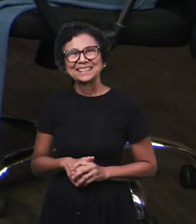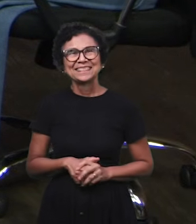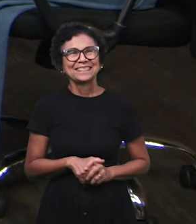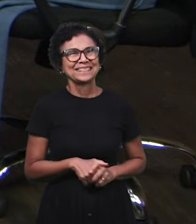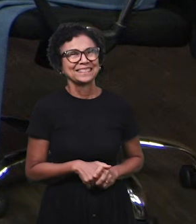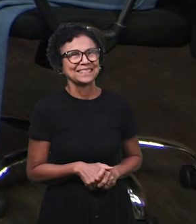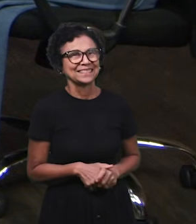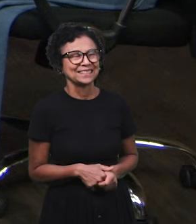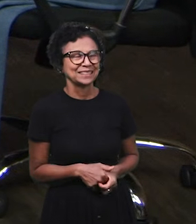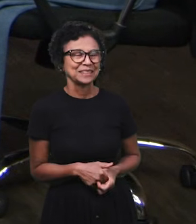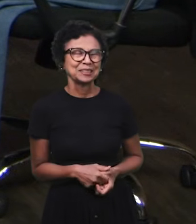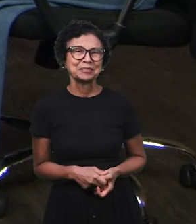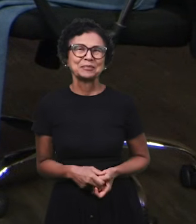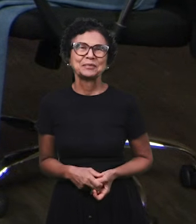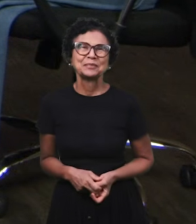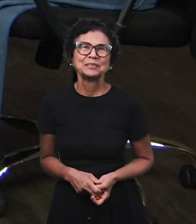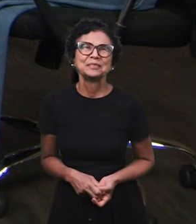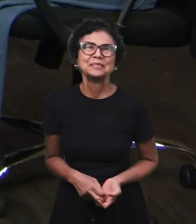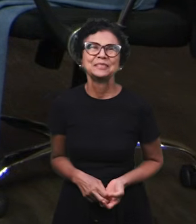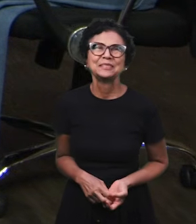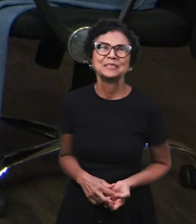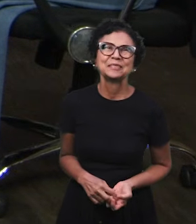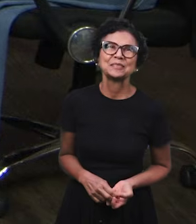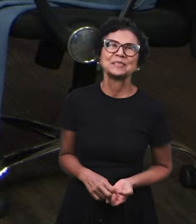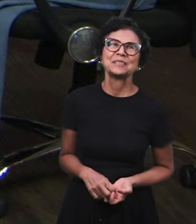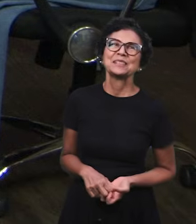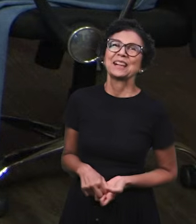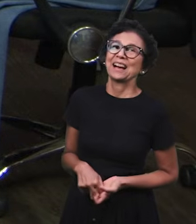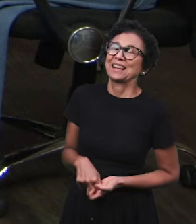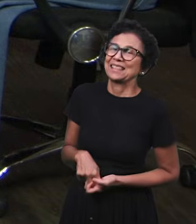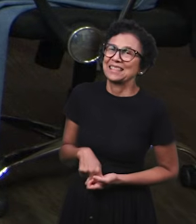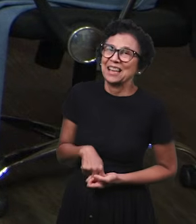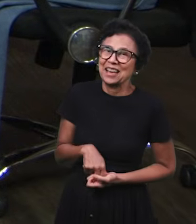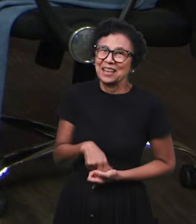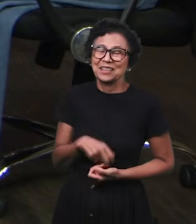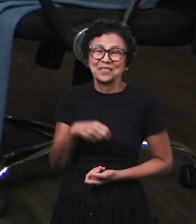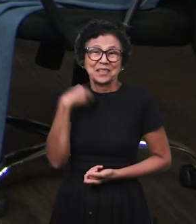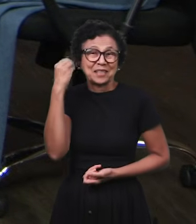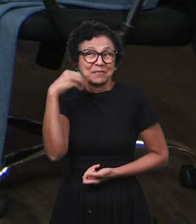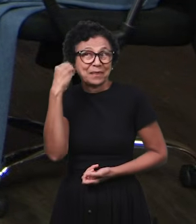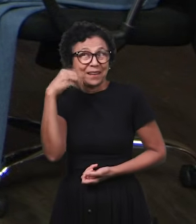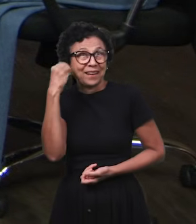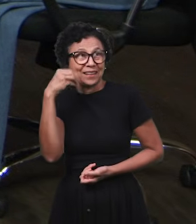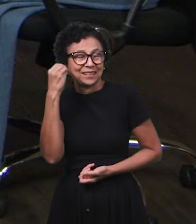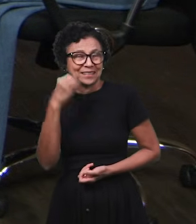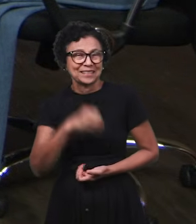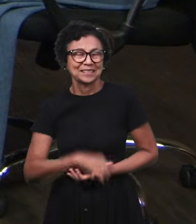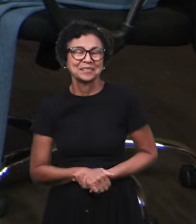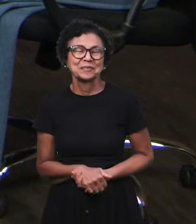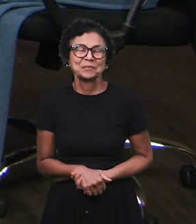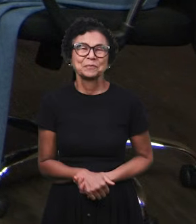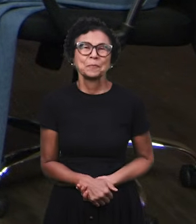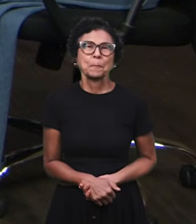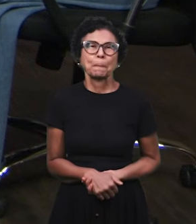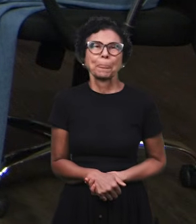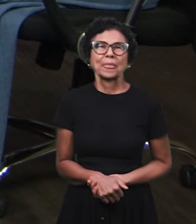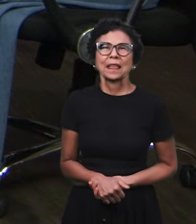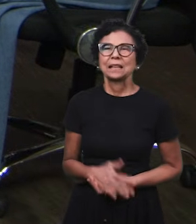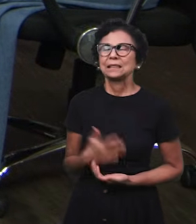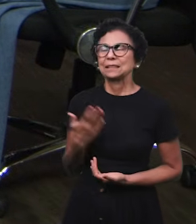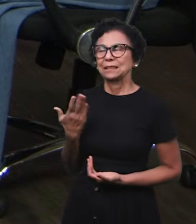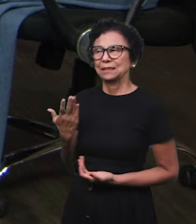cheio de história, já passamos por muita coisa. Mas olha só, Gustavo, de fato, né, o exame da ordem, ele